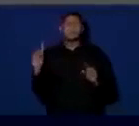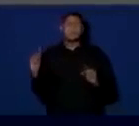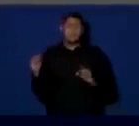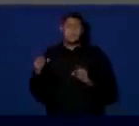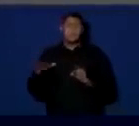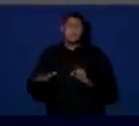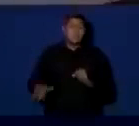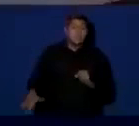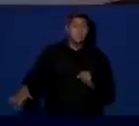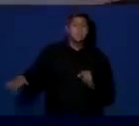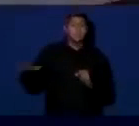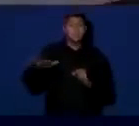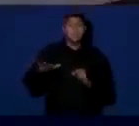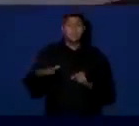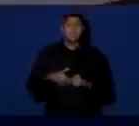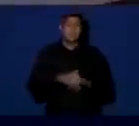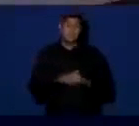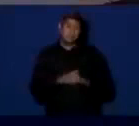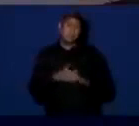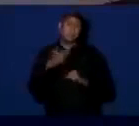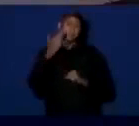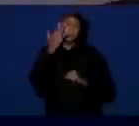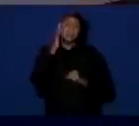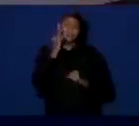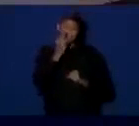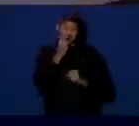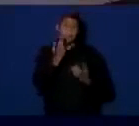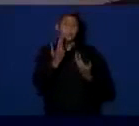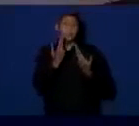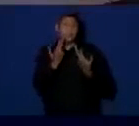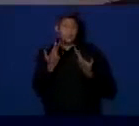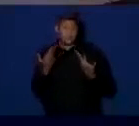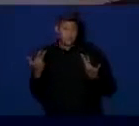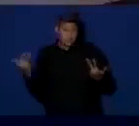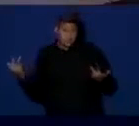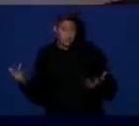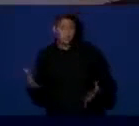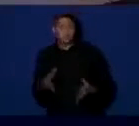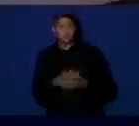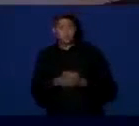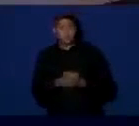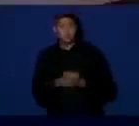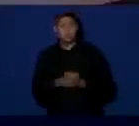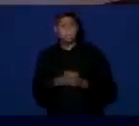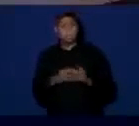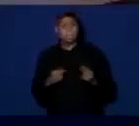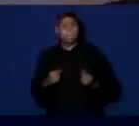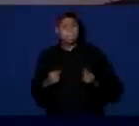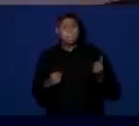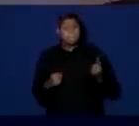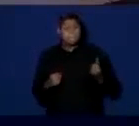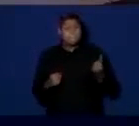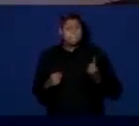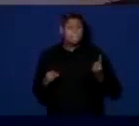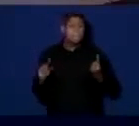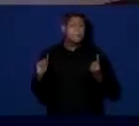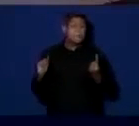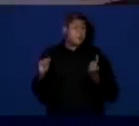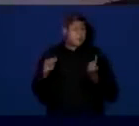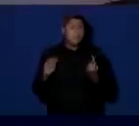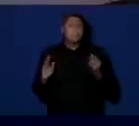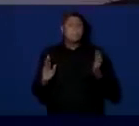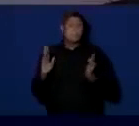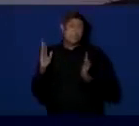o mercado, vamos dizer, ele entende duas coisas na memória. A primeira é que o